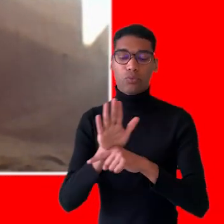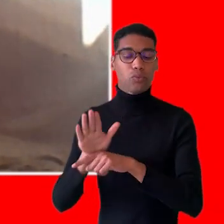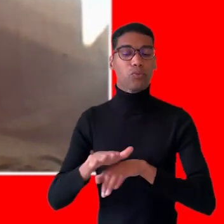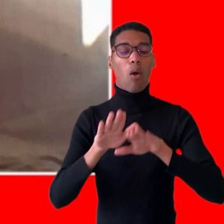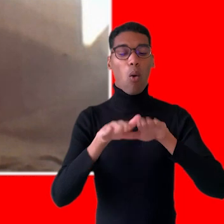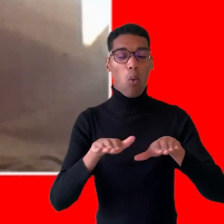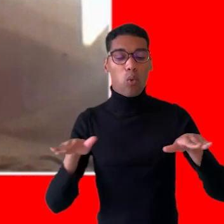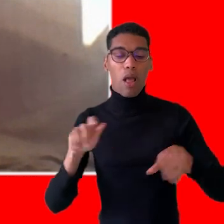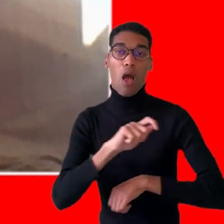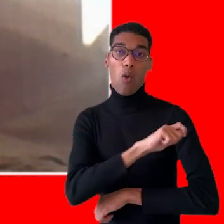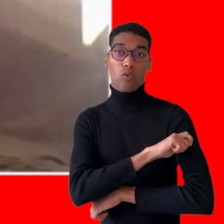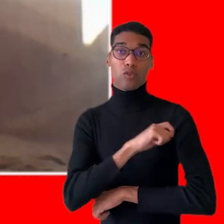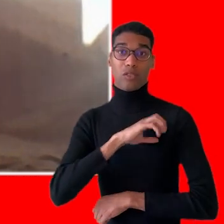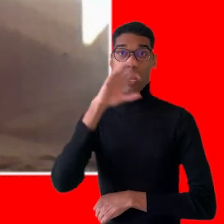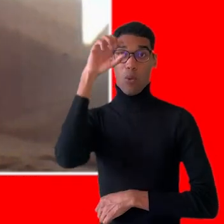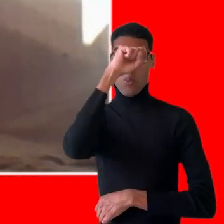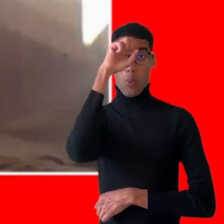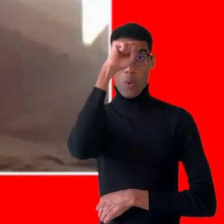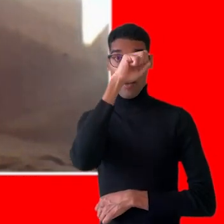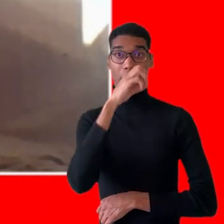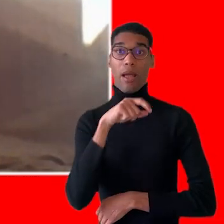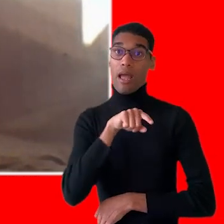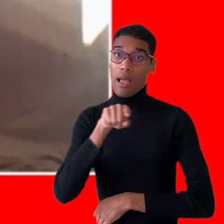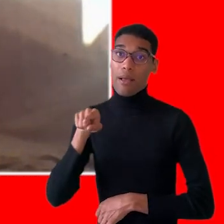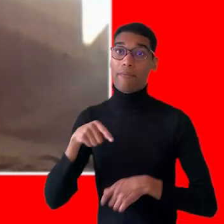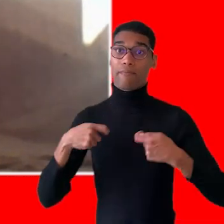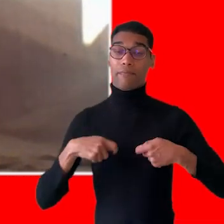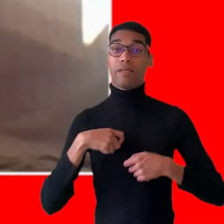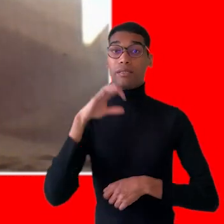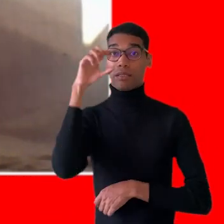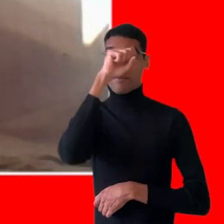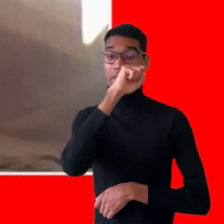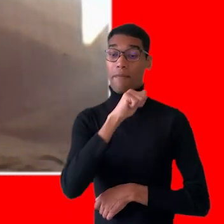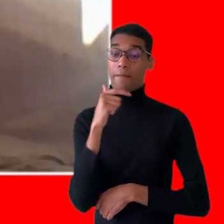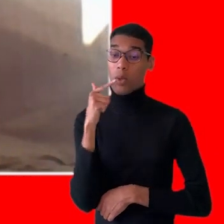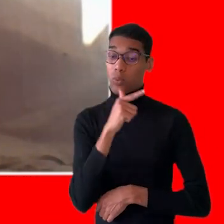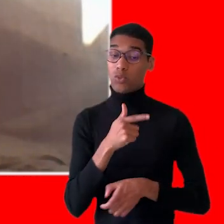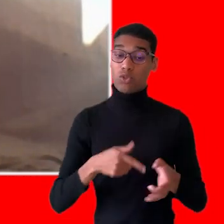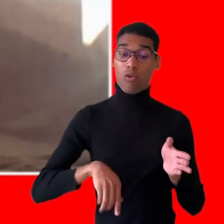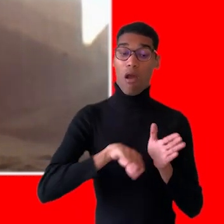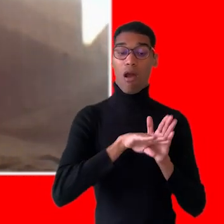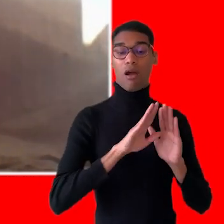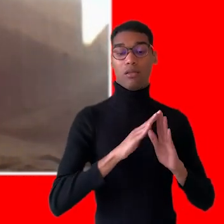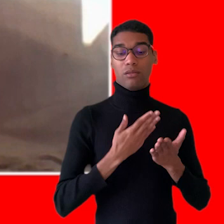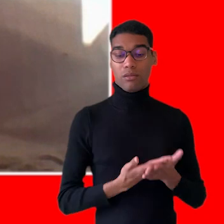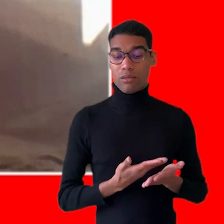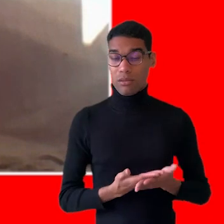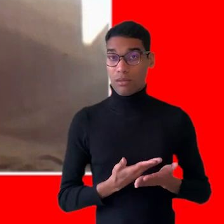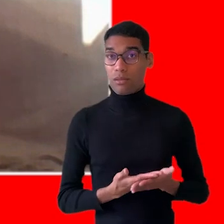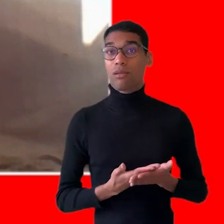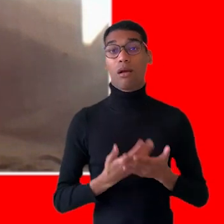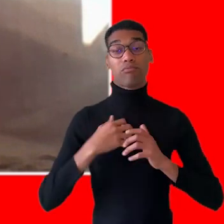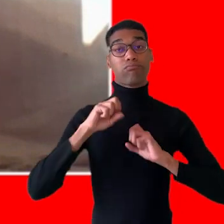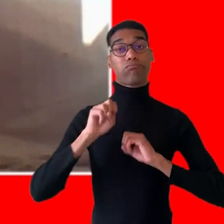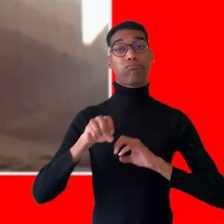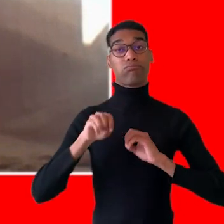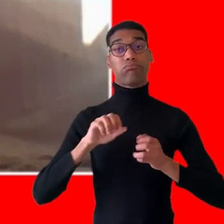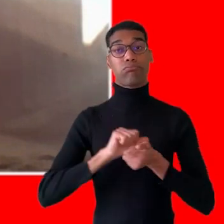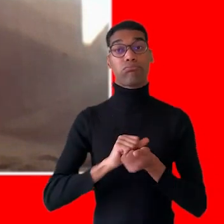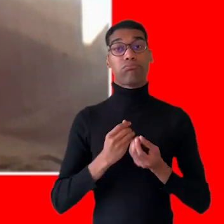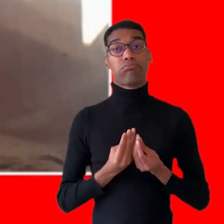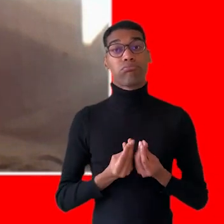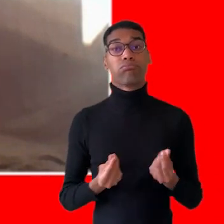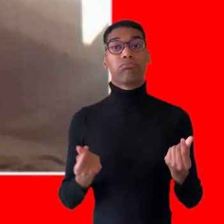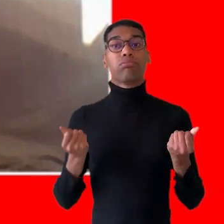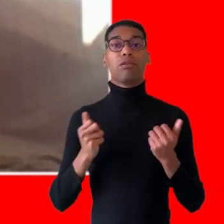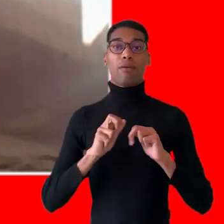dos docentes. Eles precisam ser formados para que eles possam chegar em sala de aula e darem uma formação qualificada,